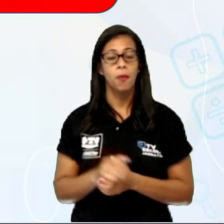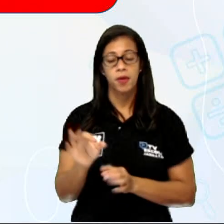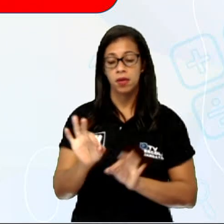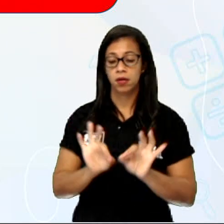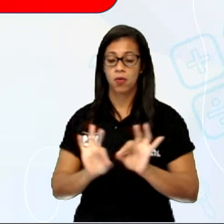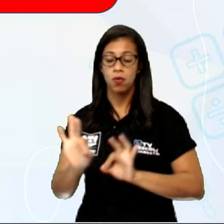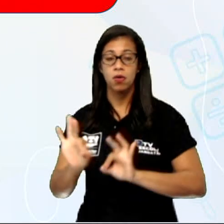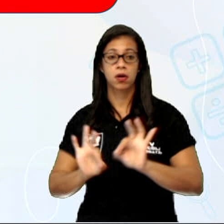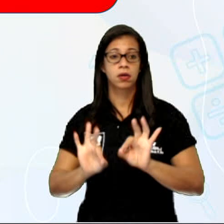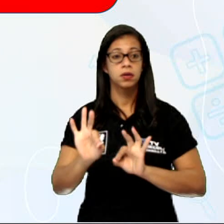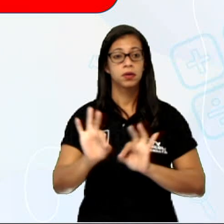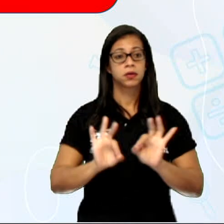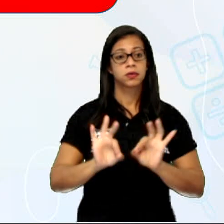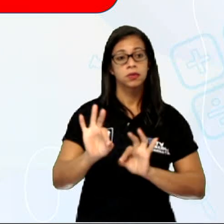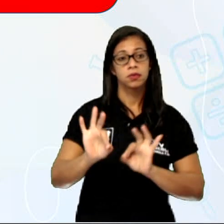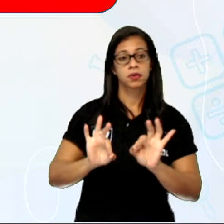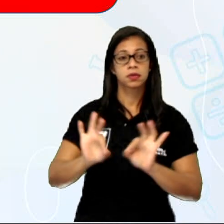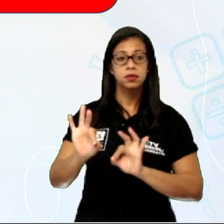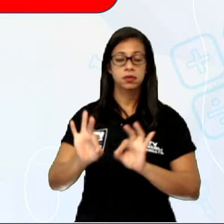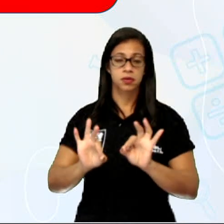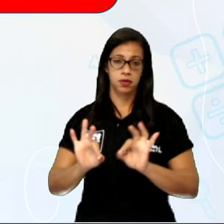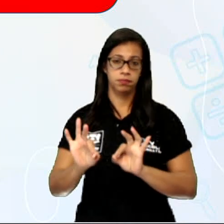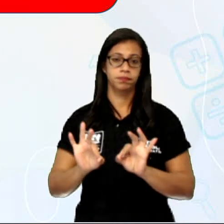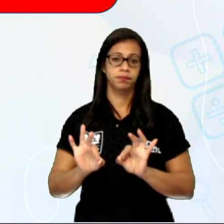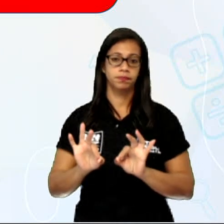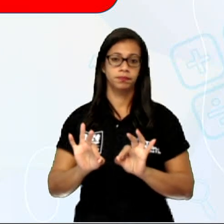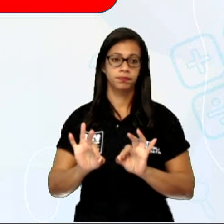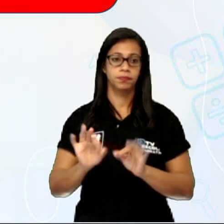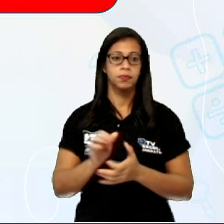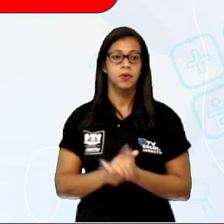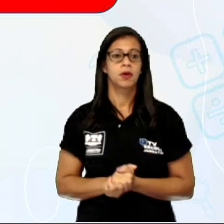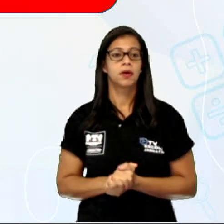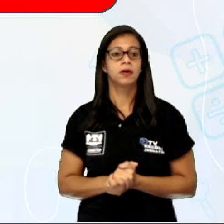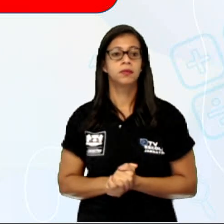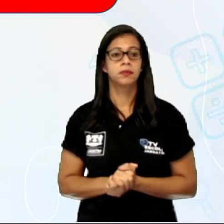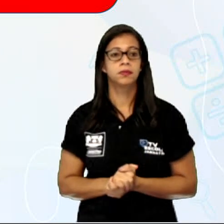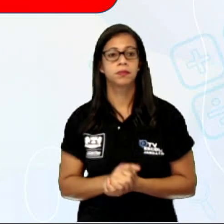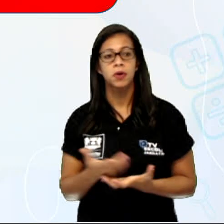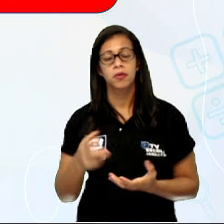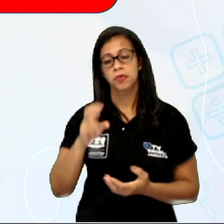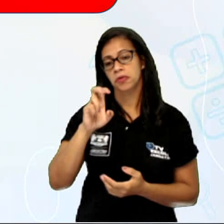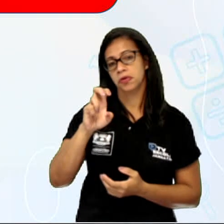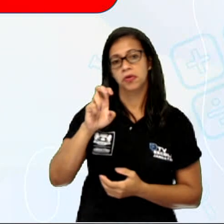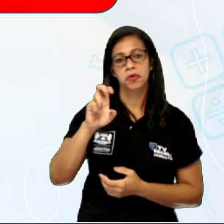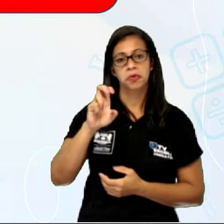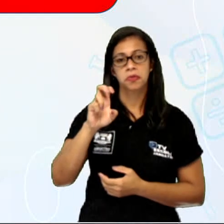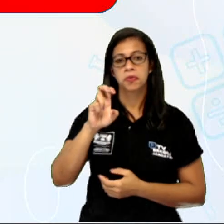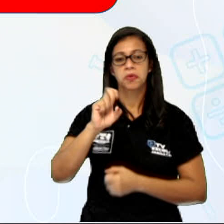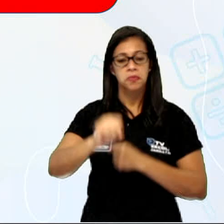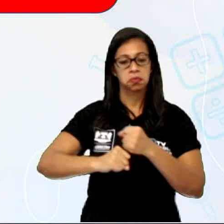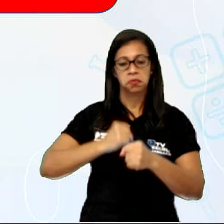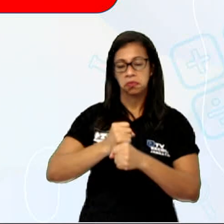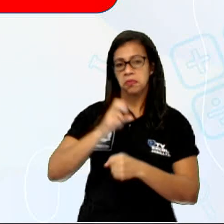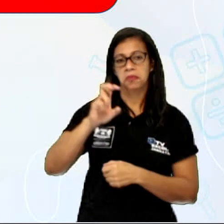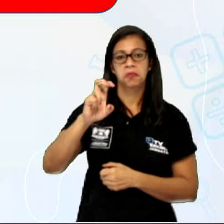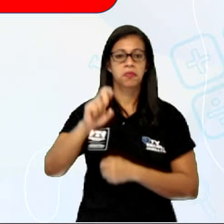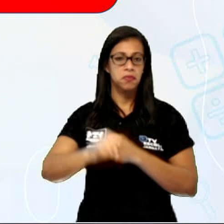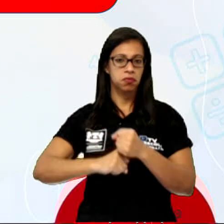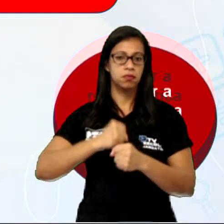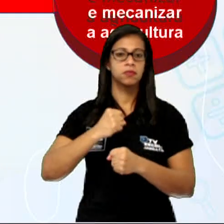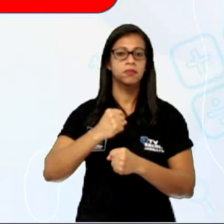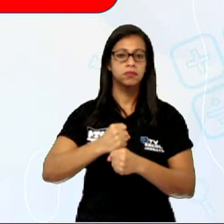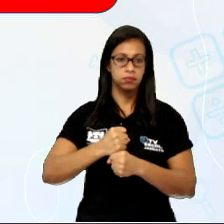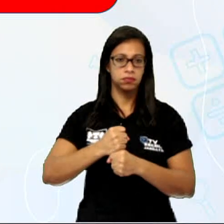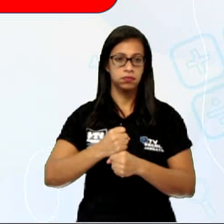quinquenais. Quinquenais significa de 5 em 5 anos. Quais eram os pilares desses planos quinquenais? Ó, desenvolver a indústria